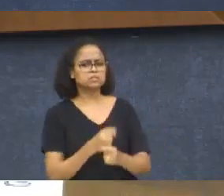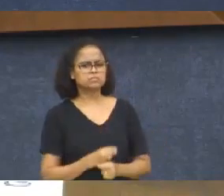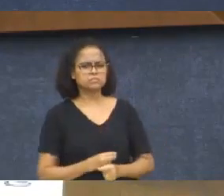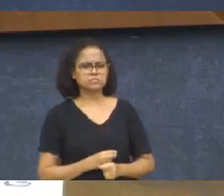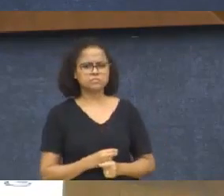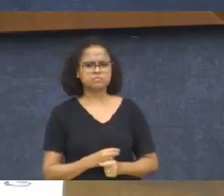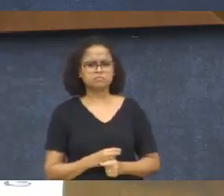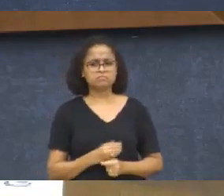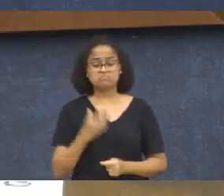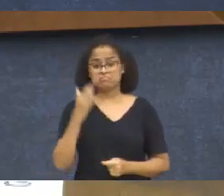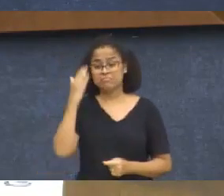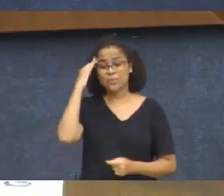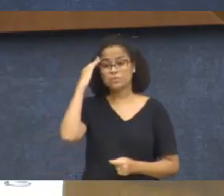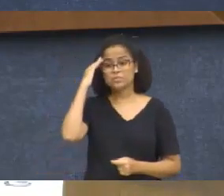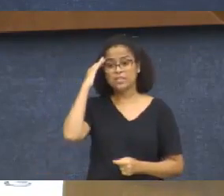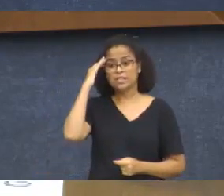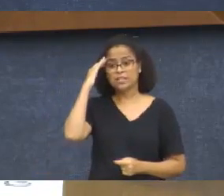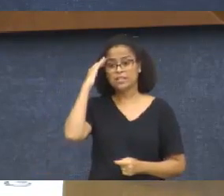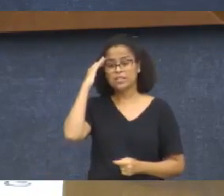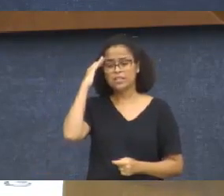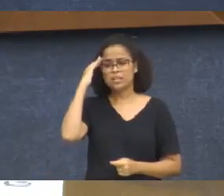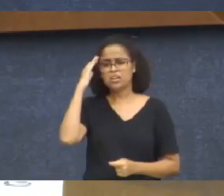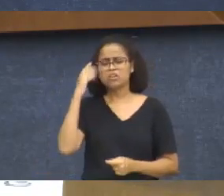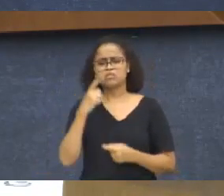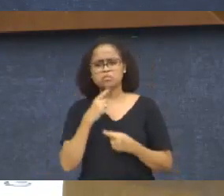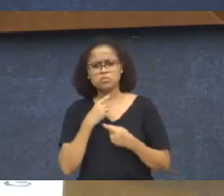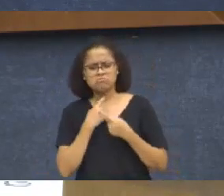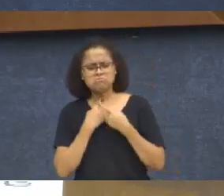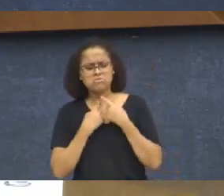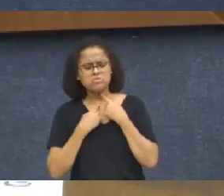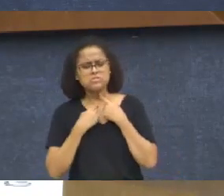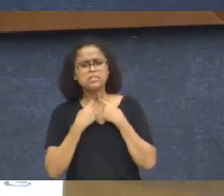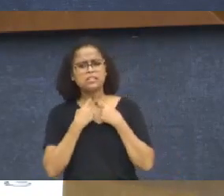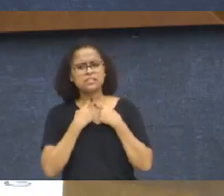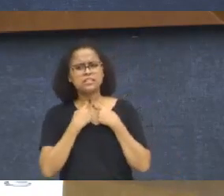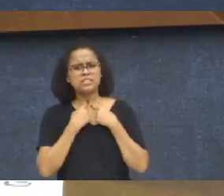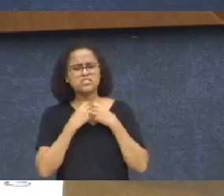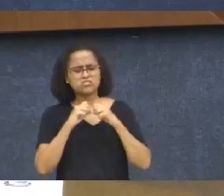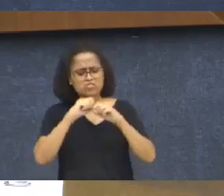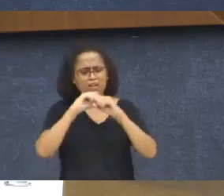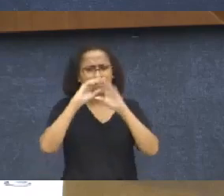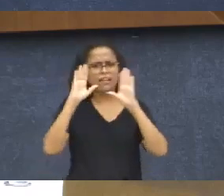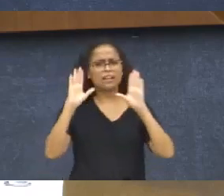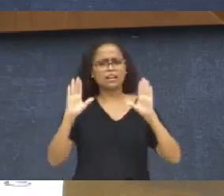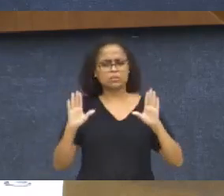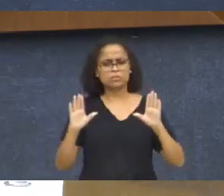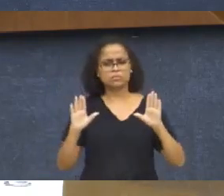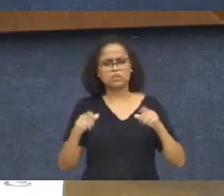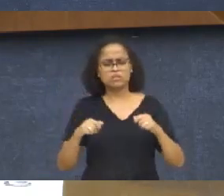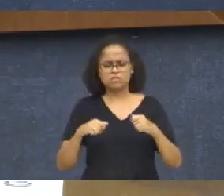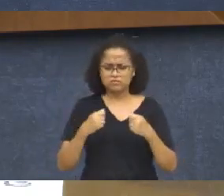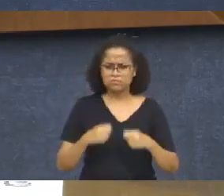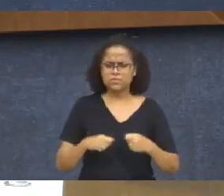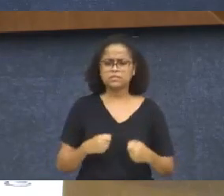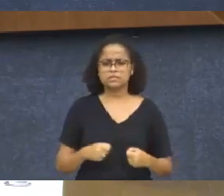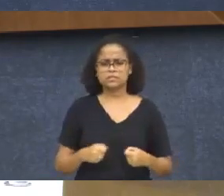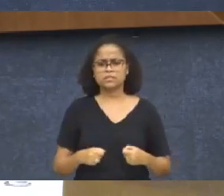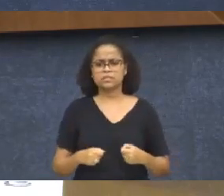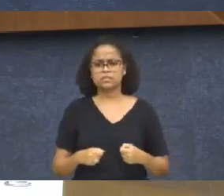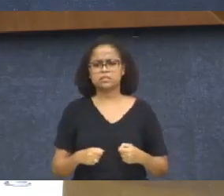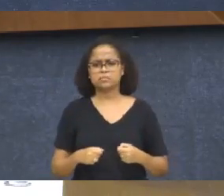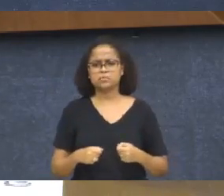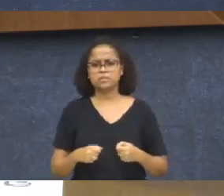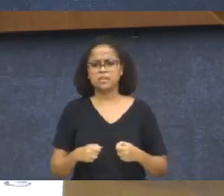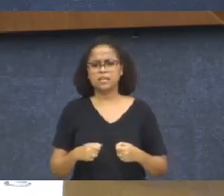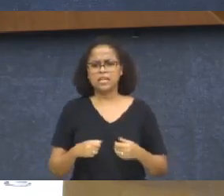sei, mas o que eu gostaria de deixar claro aqui ao final é que nós precisamos realmente avaliar